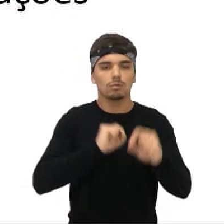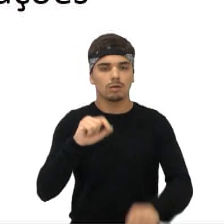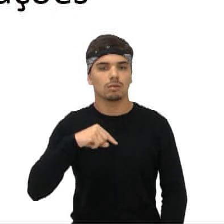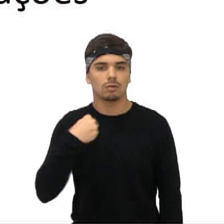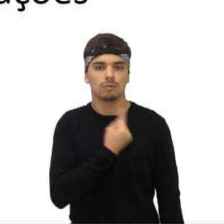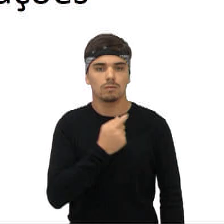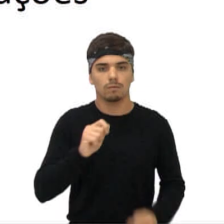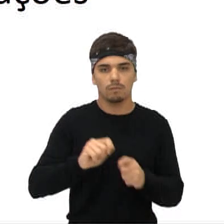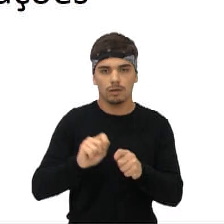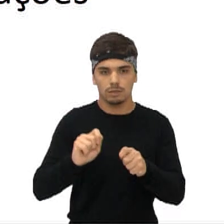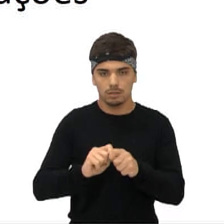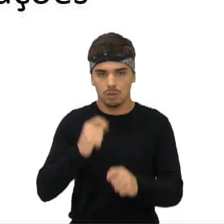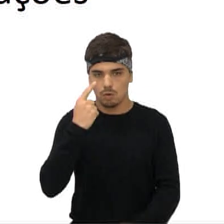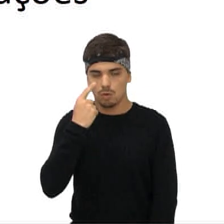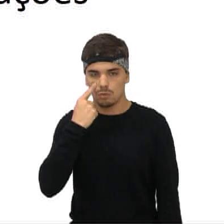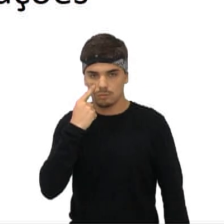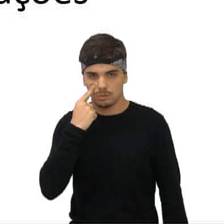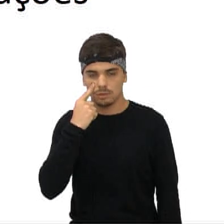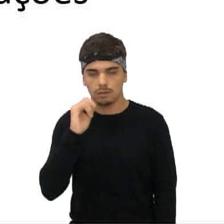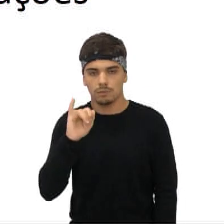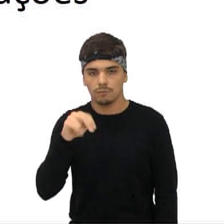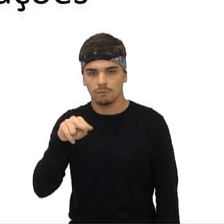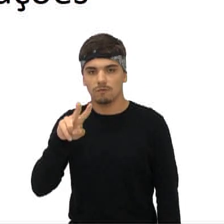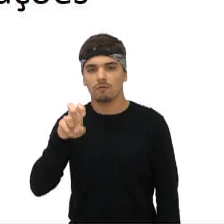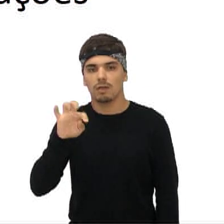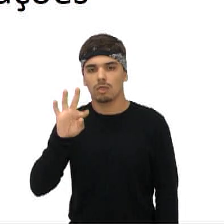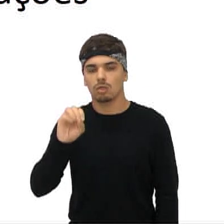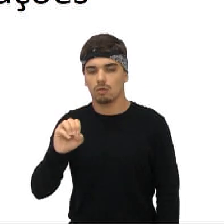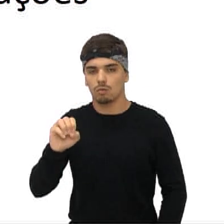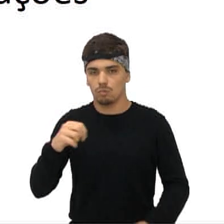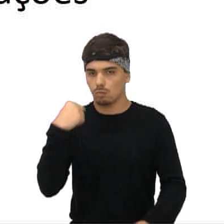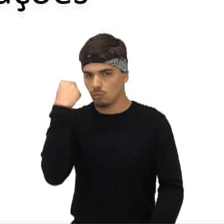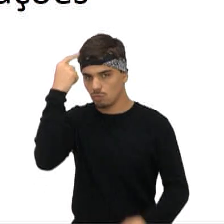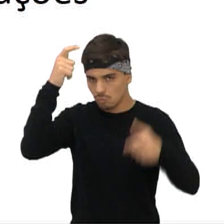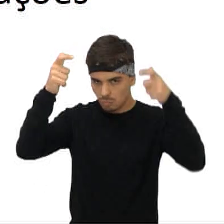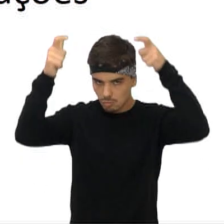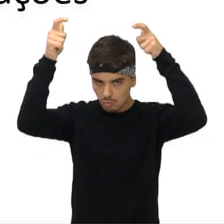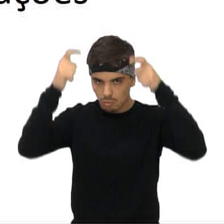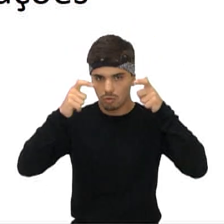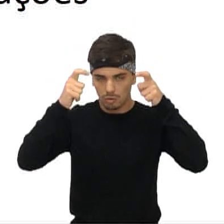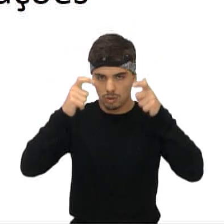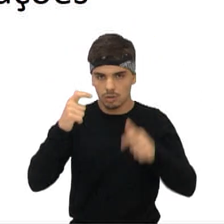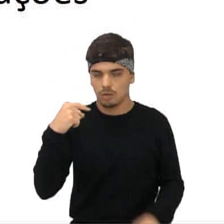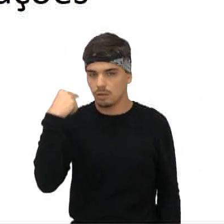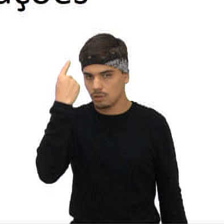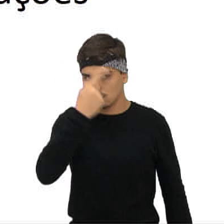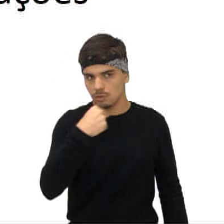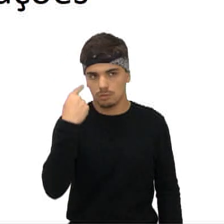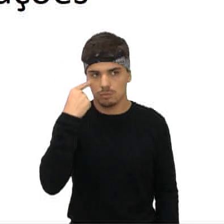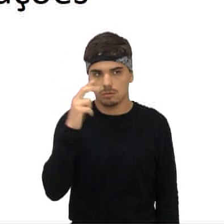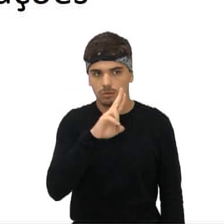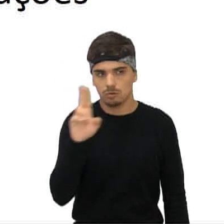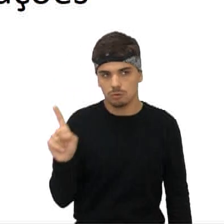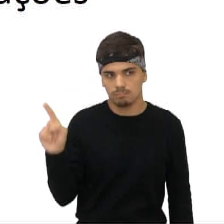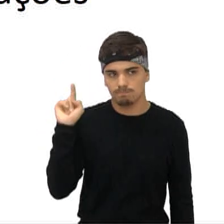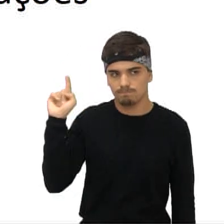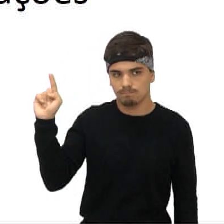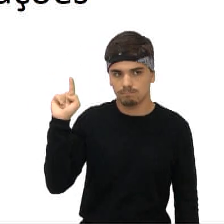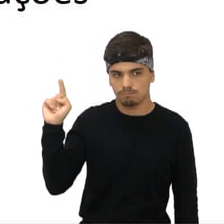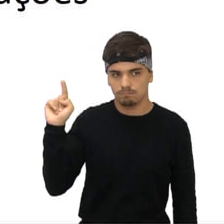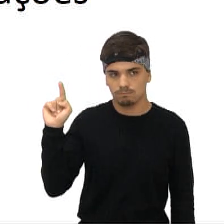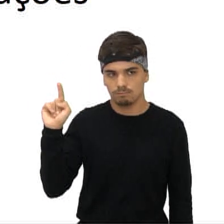O evento coroa será chamado de K e o evento cara de C, para facilitar a